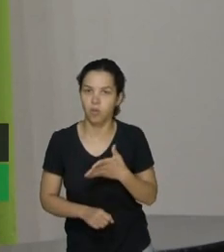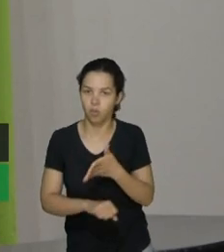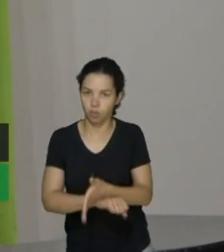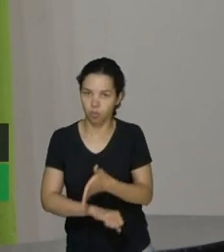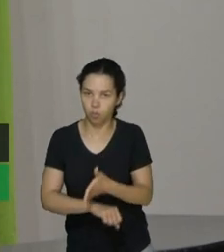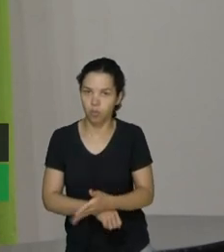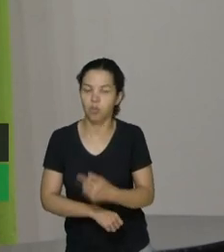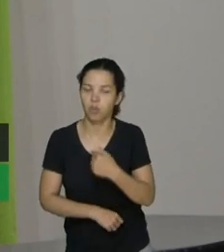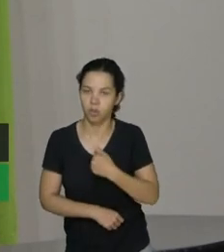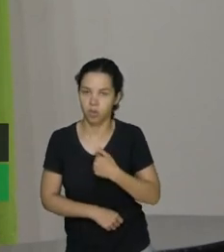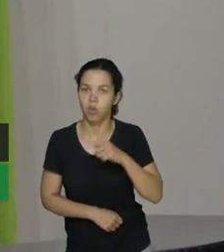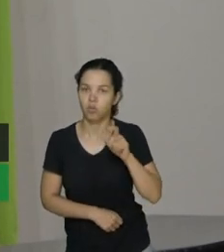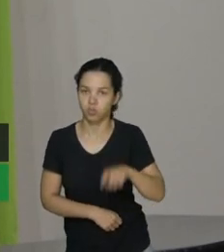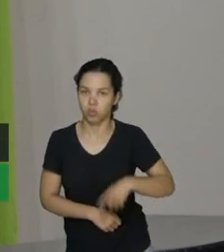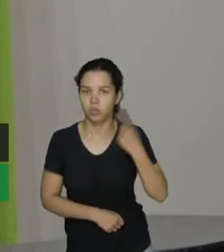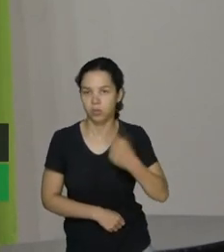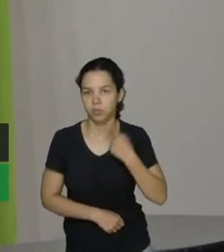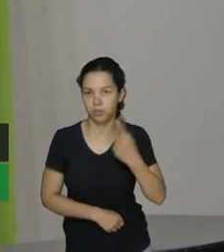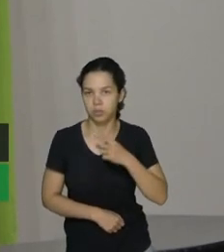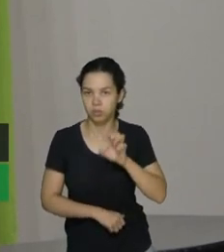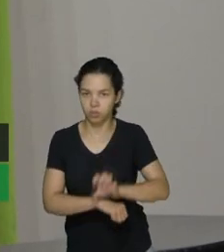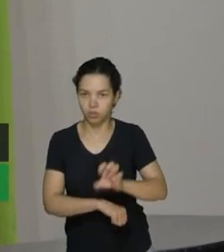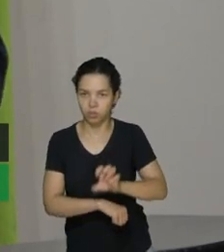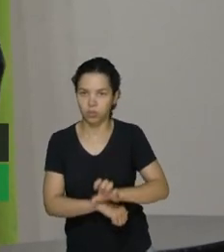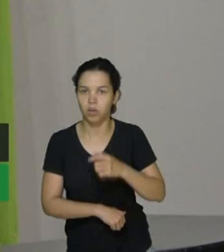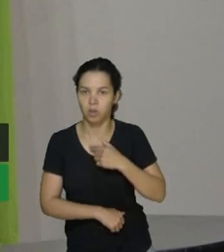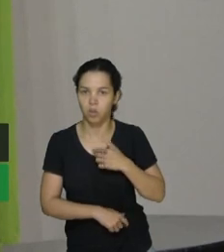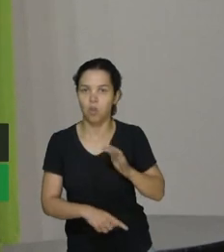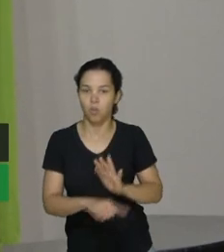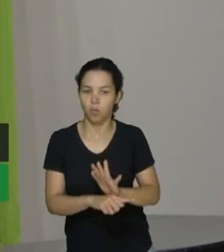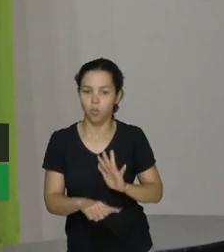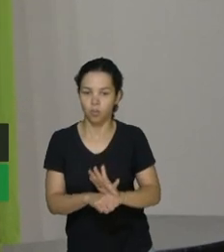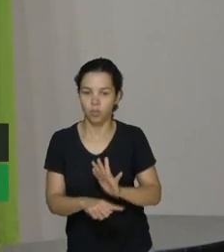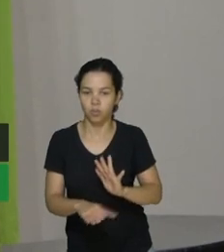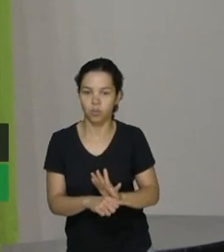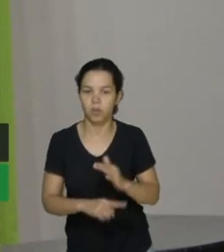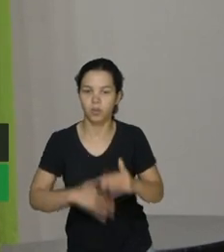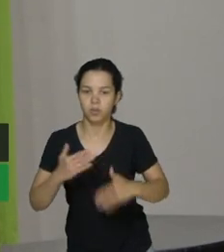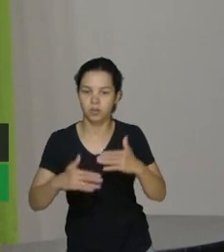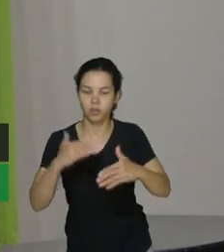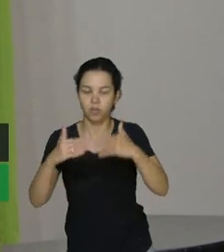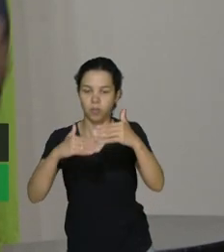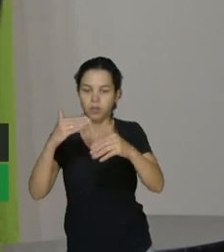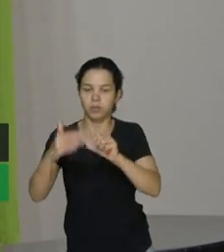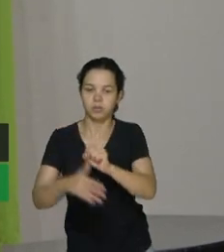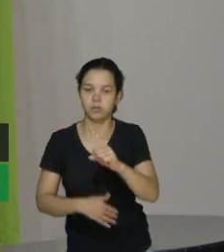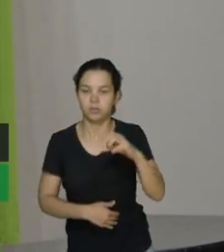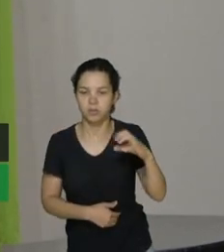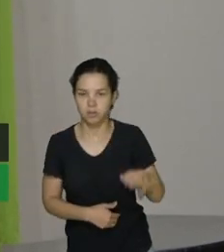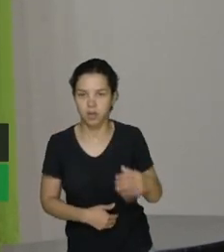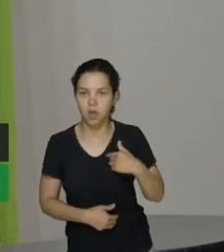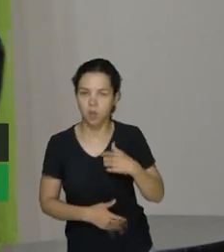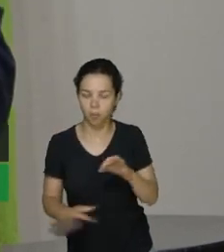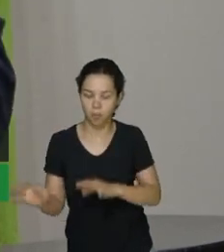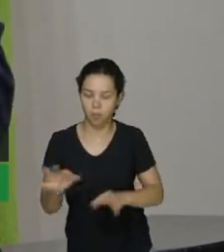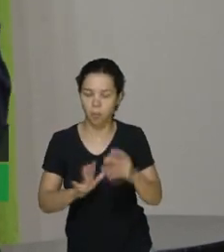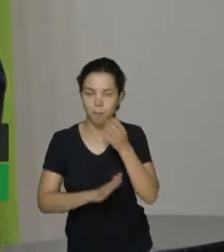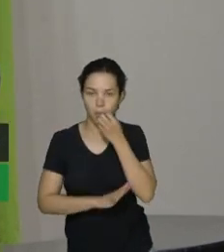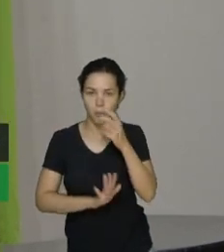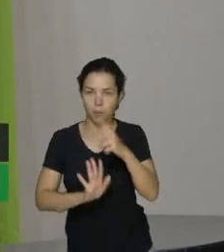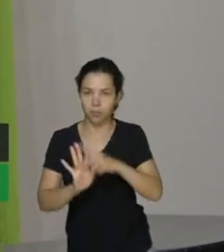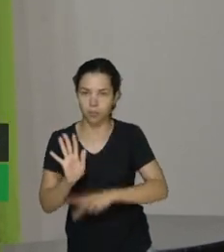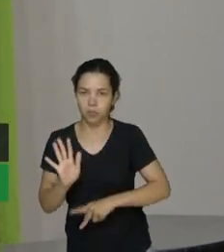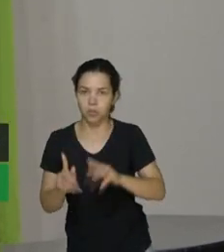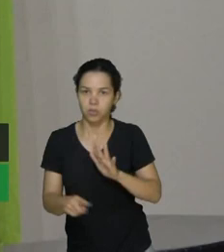sou deputado estadual, eu contribuí com o desenvolvimento de Santa Catarina, eu fiz bons projetos, eu ajudei